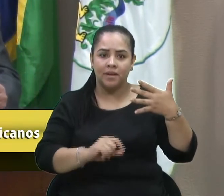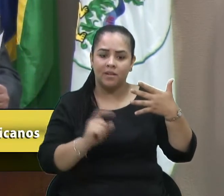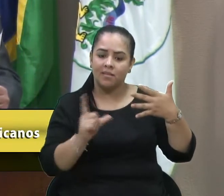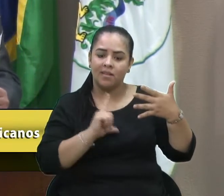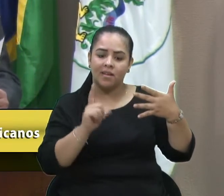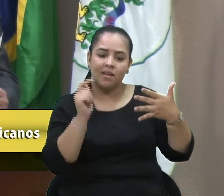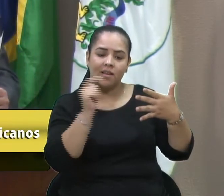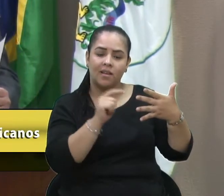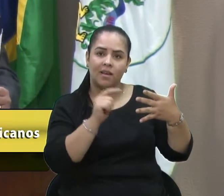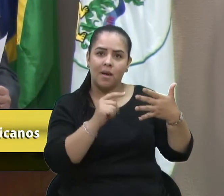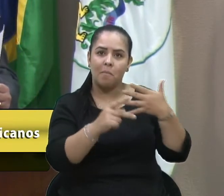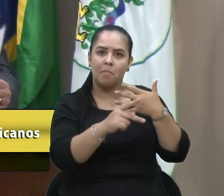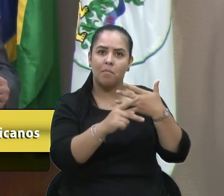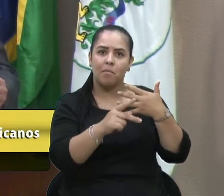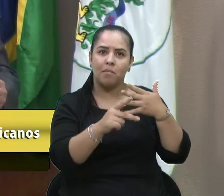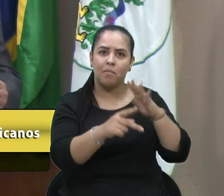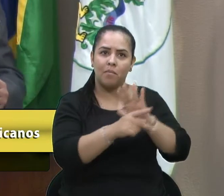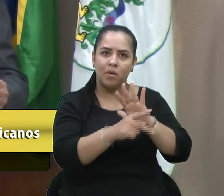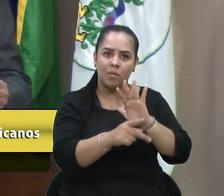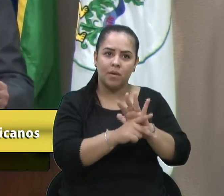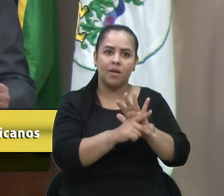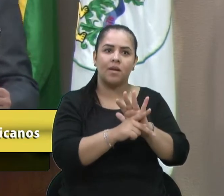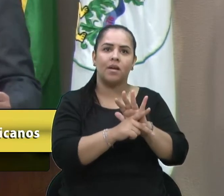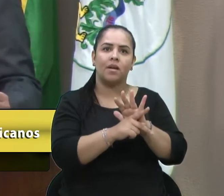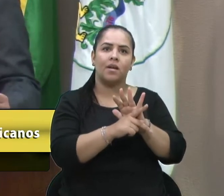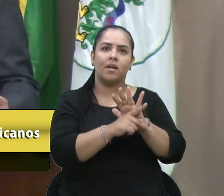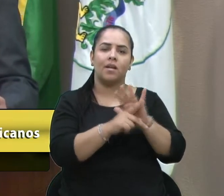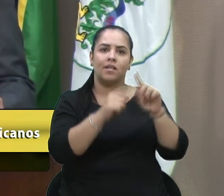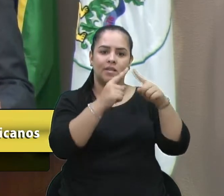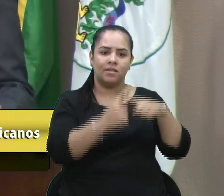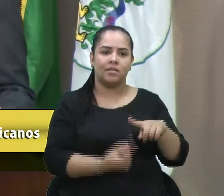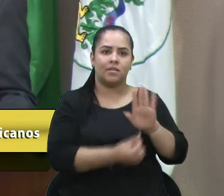Principalmente um deles, horário de linhas